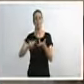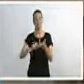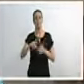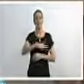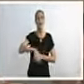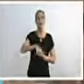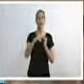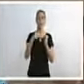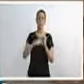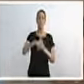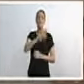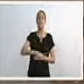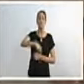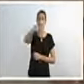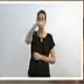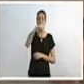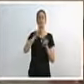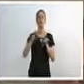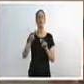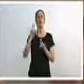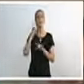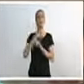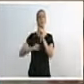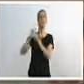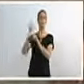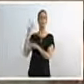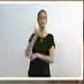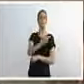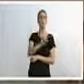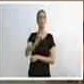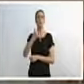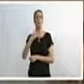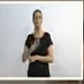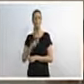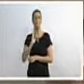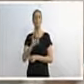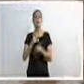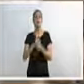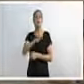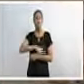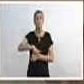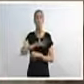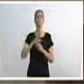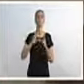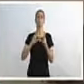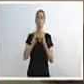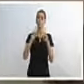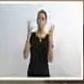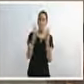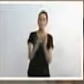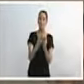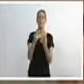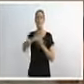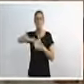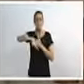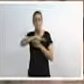esquecer que desde 2013, eu tenho reivindicado aqui, das proximidades do Clube de Cássio Tiro Velha Central até o final da rua José